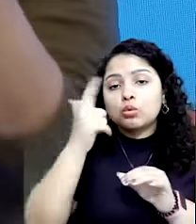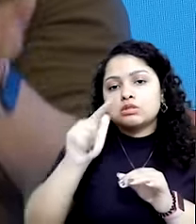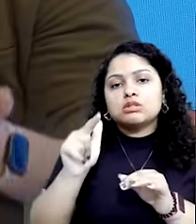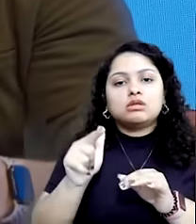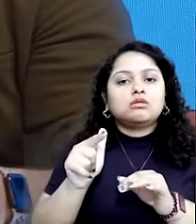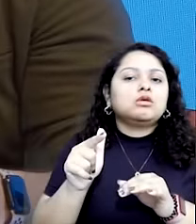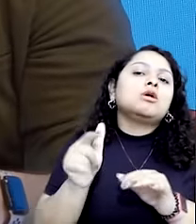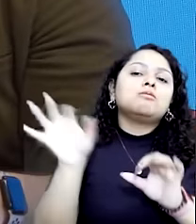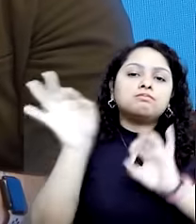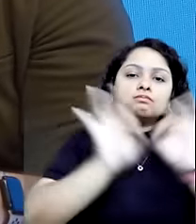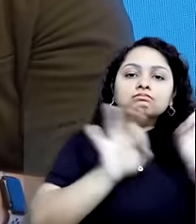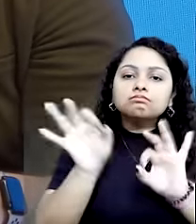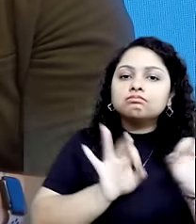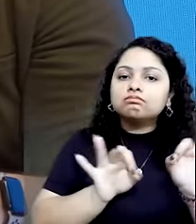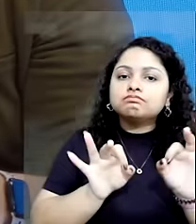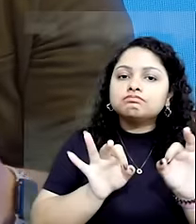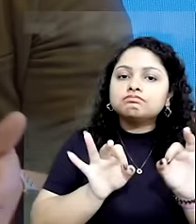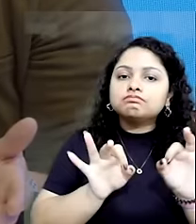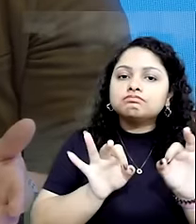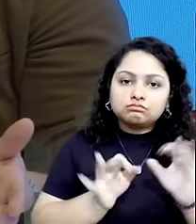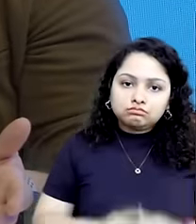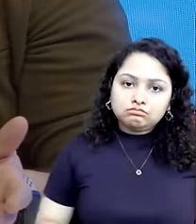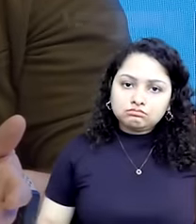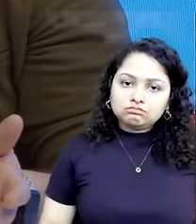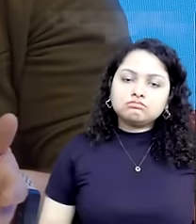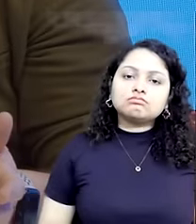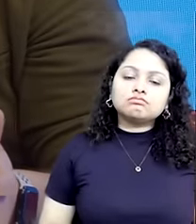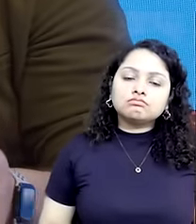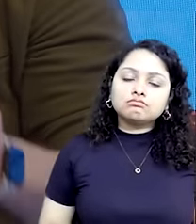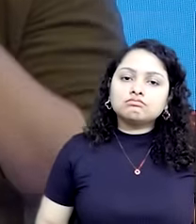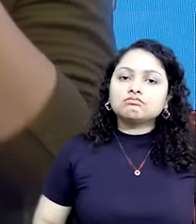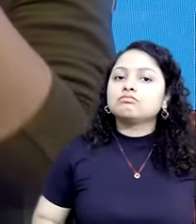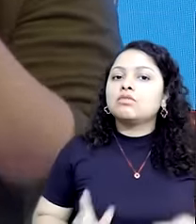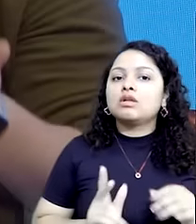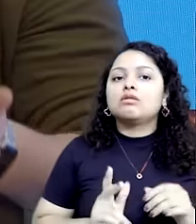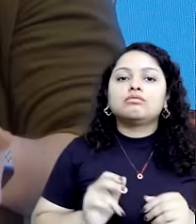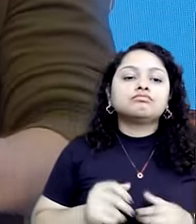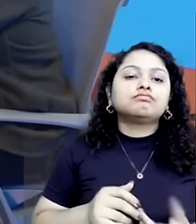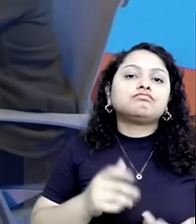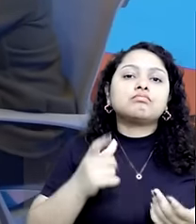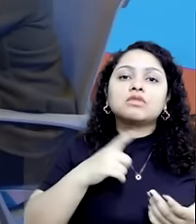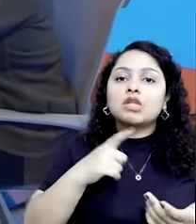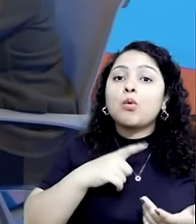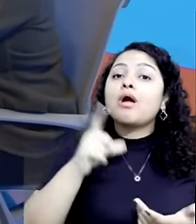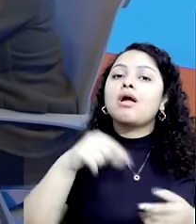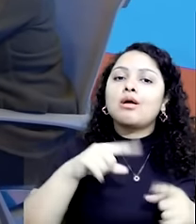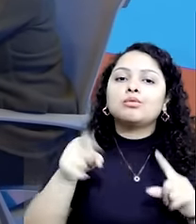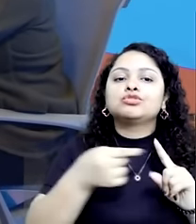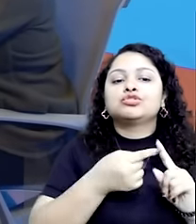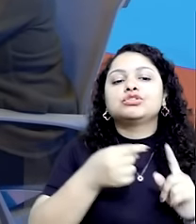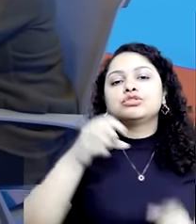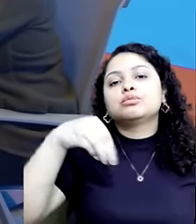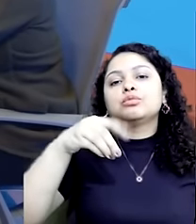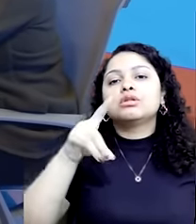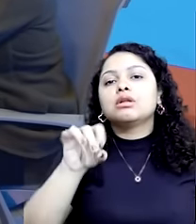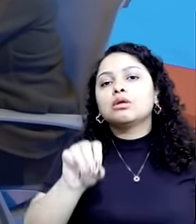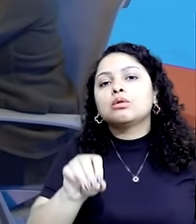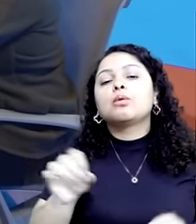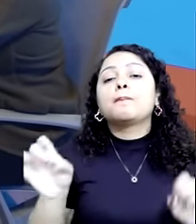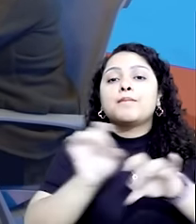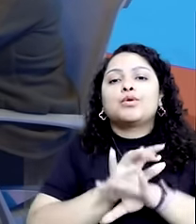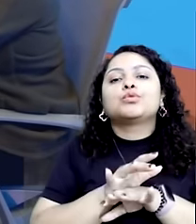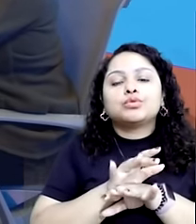e puf a imagem do fundo da imagem desaparece né um recorte de cabelo questão de modelo pronto desses